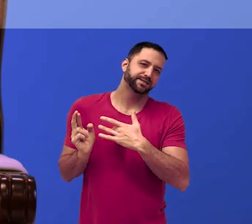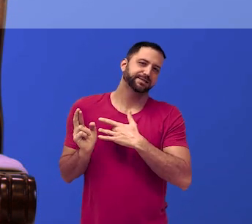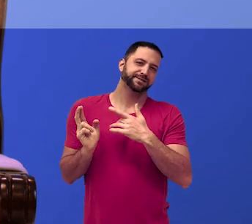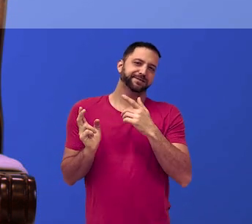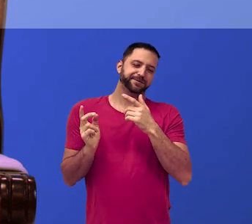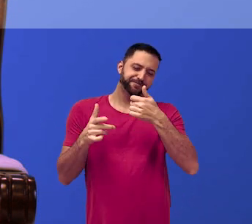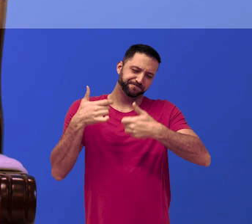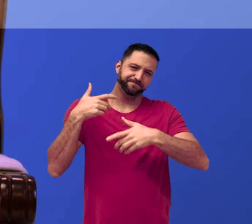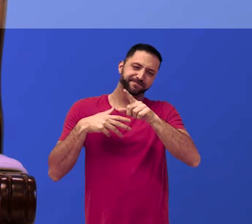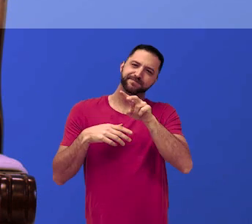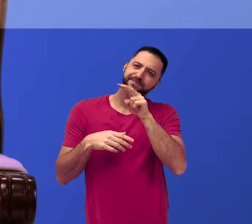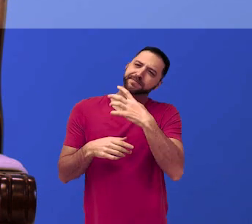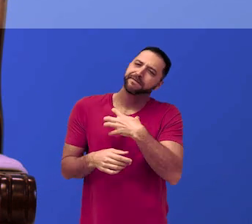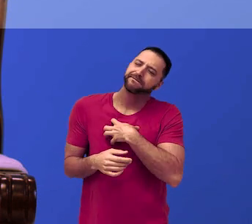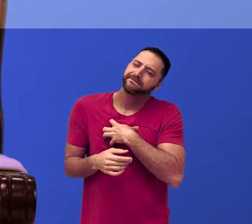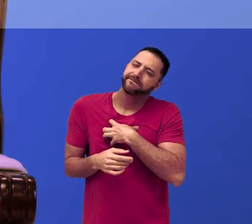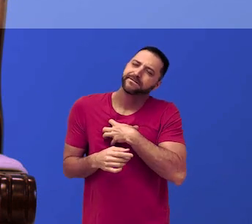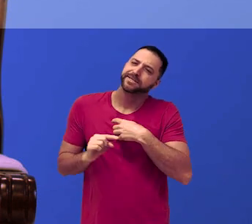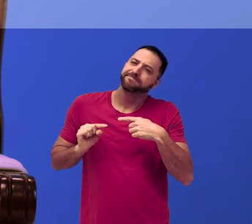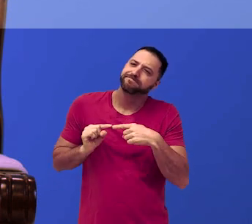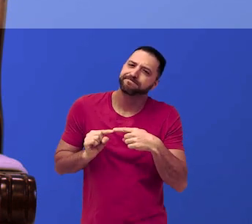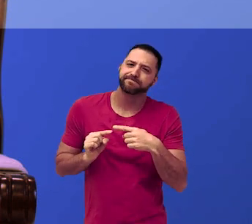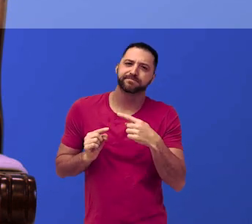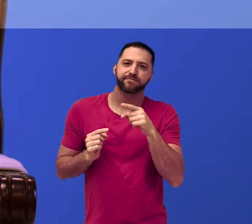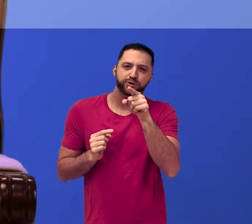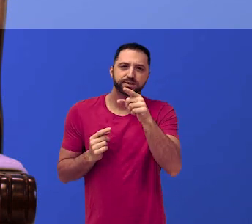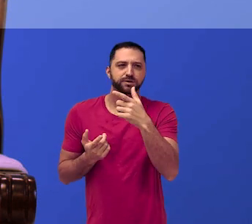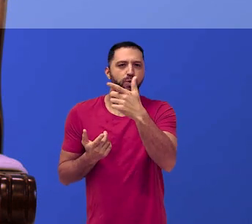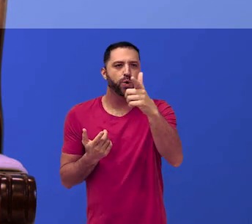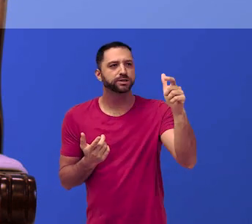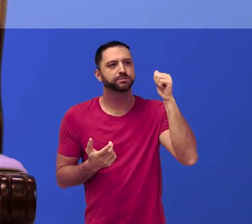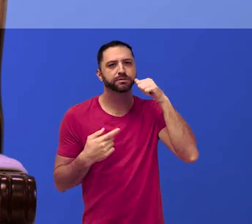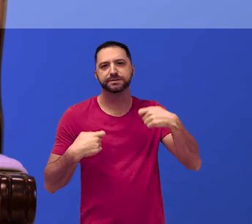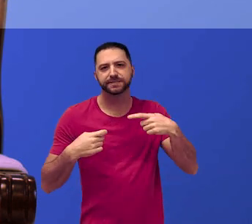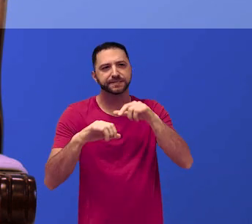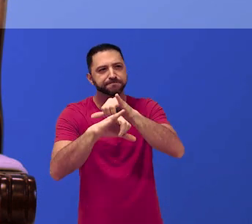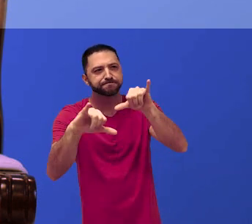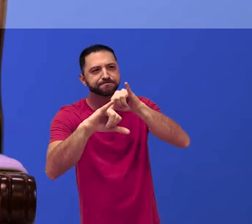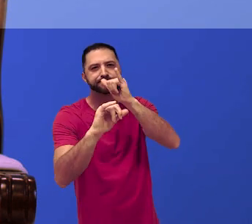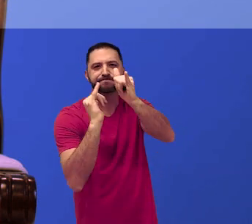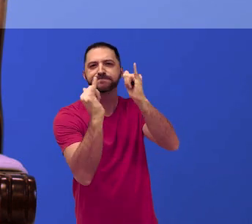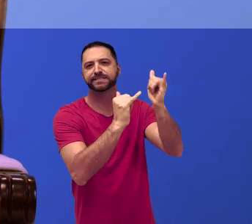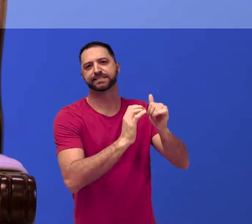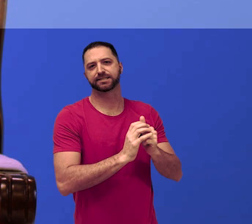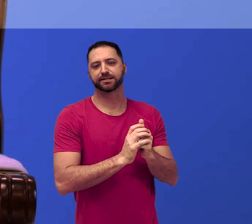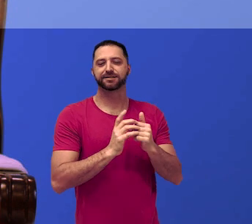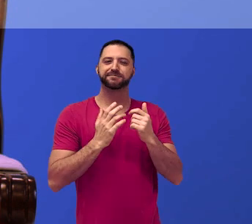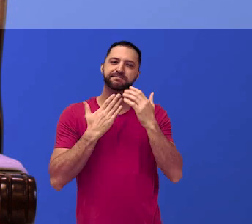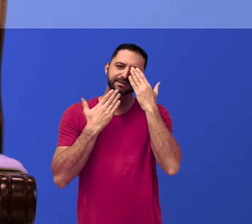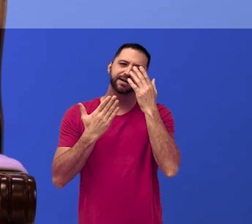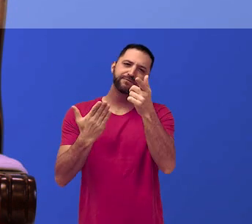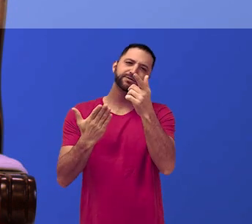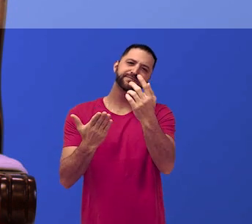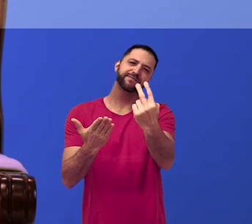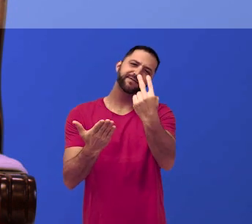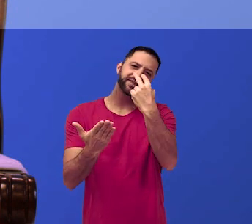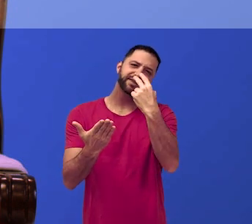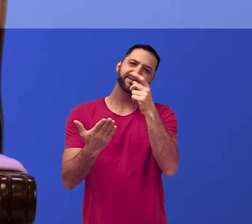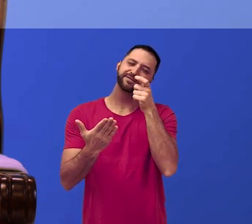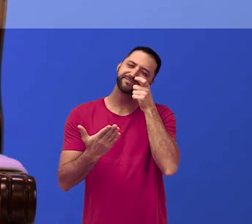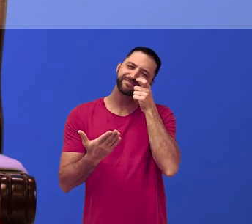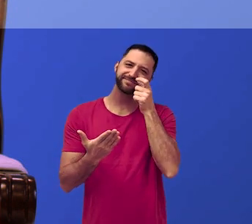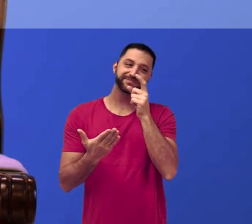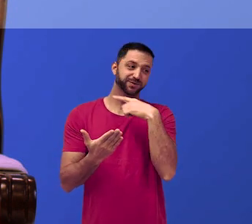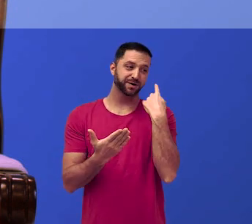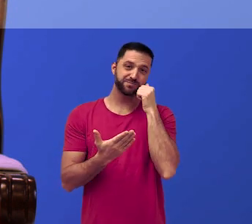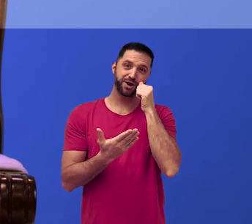e no coração da sua família, de tantas outras mulheres que precisam. Quero te agradecer pela sua audiência, viu? Dizer o quanto que você é